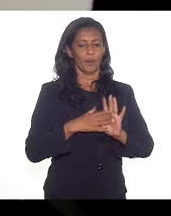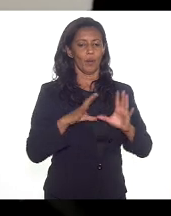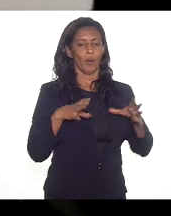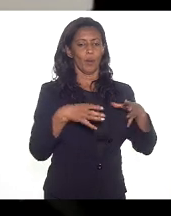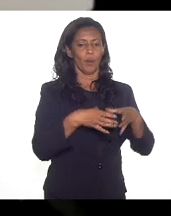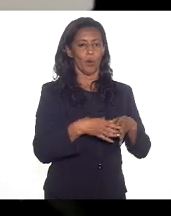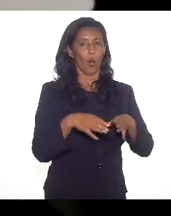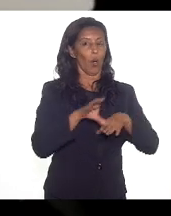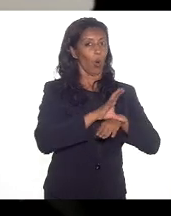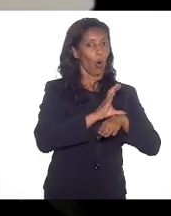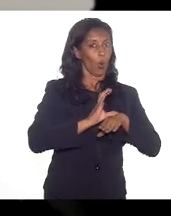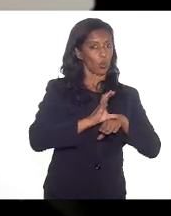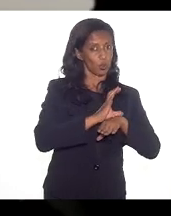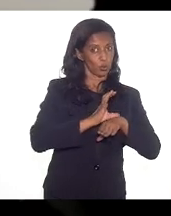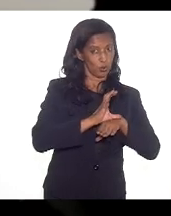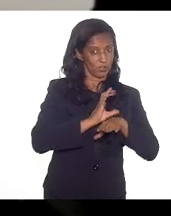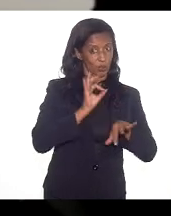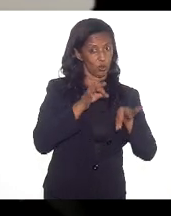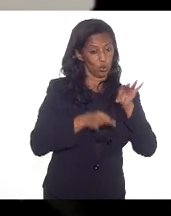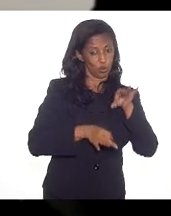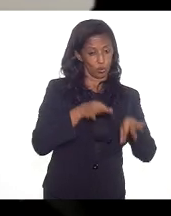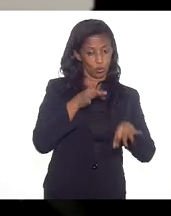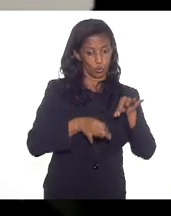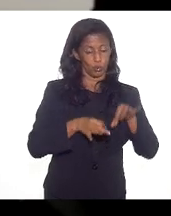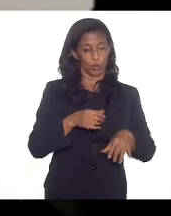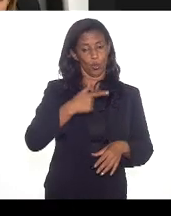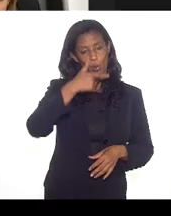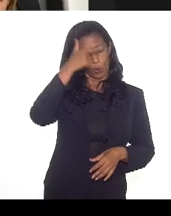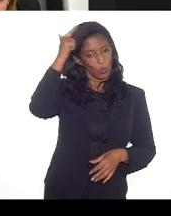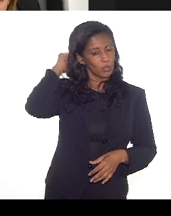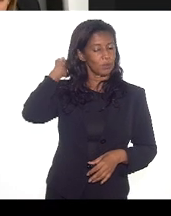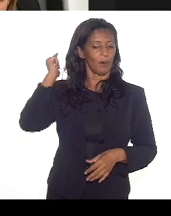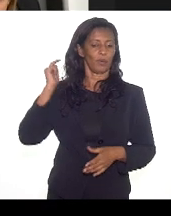de Constituição e Justiça, deputado Luiz Paulo.